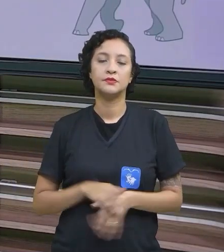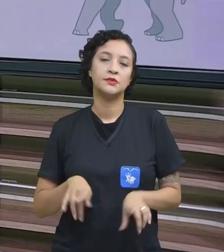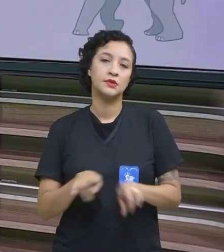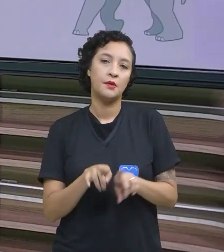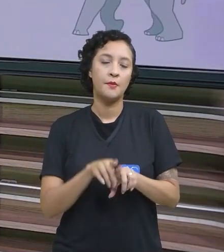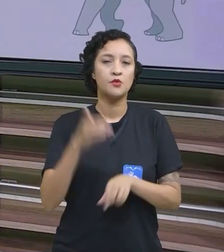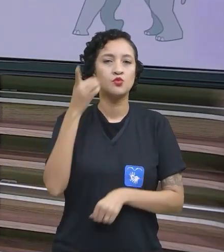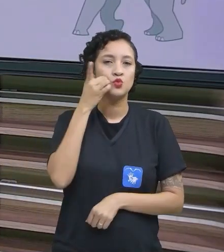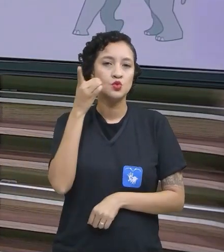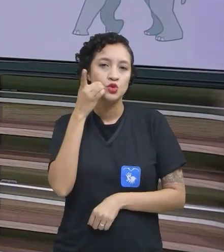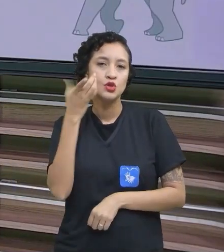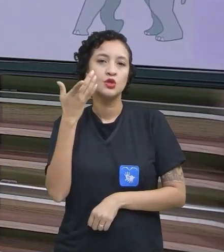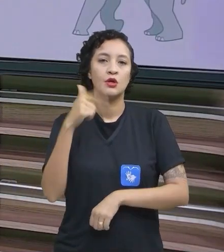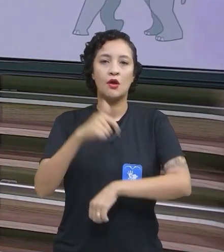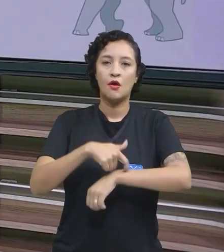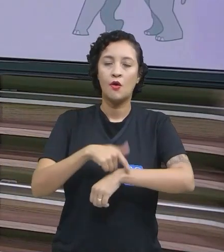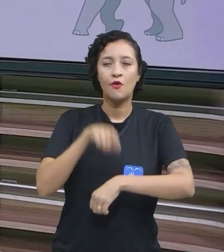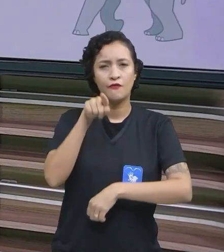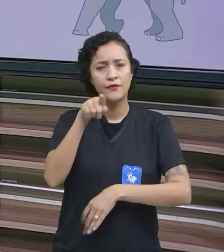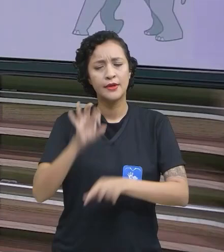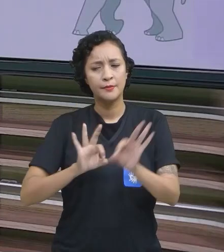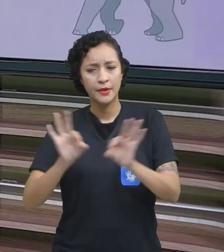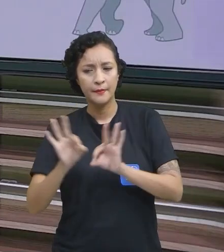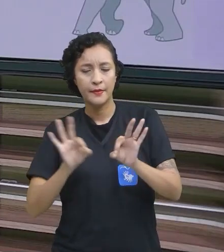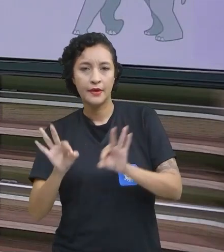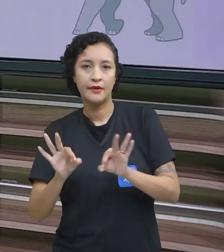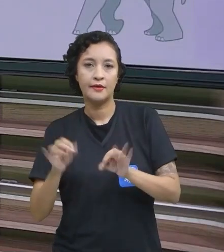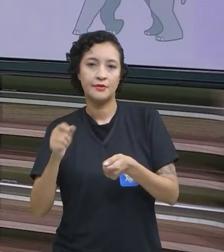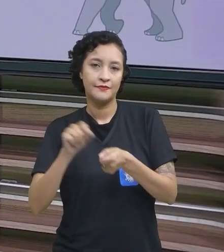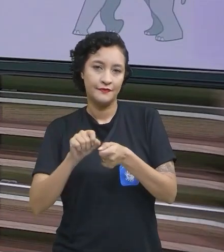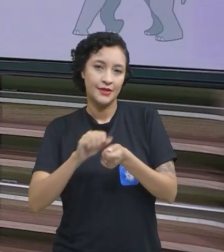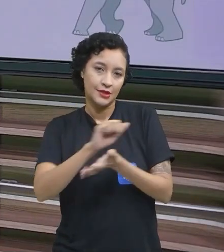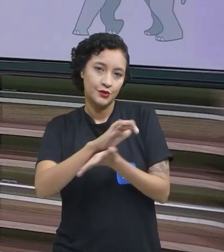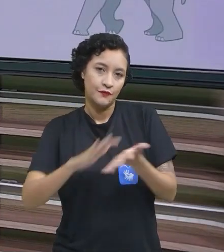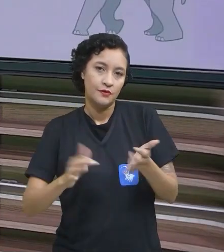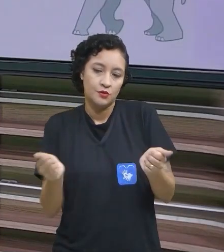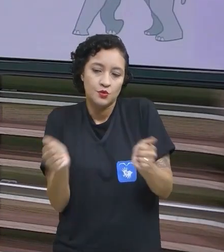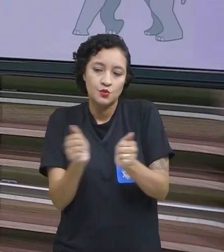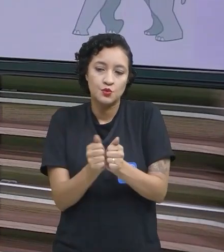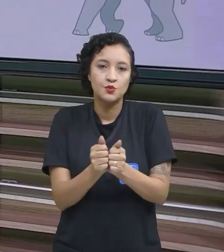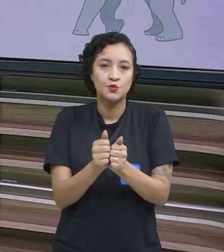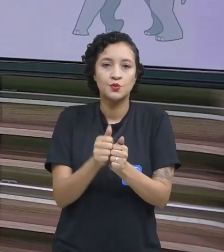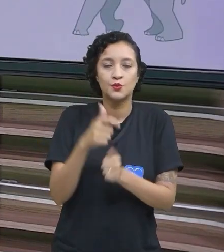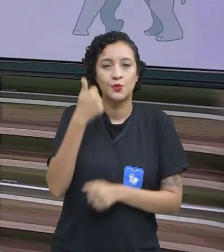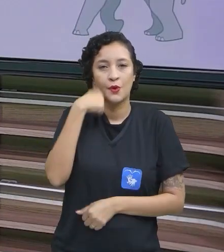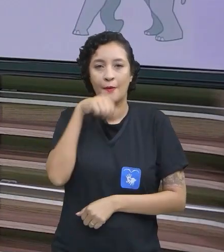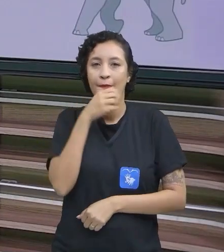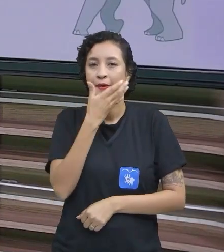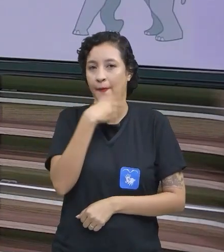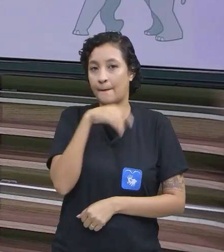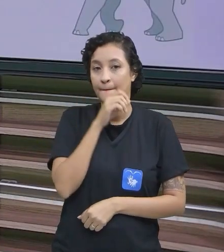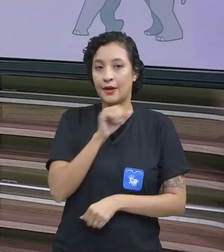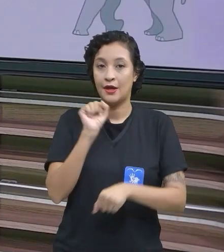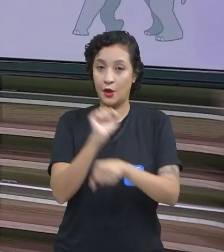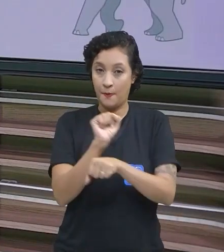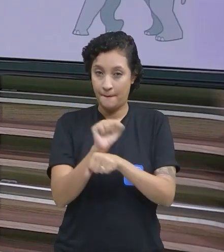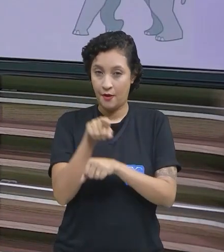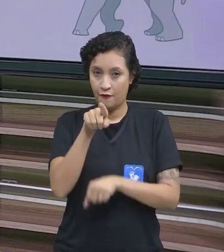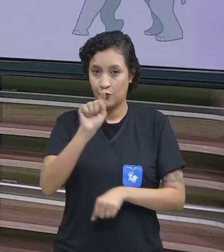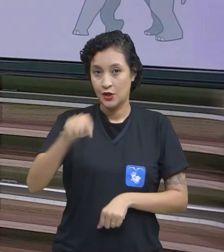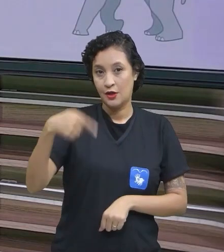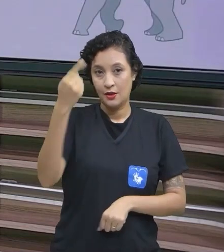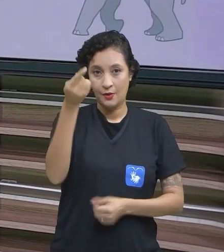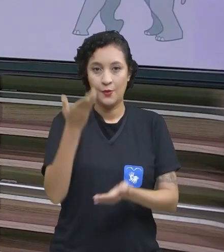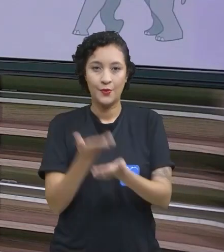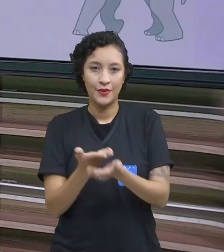o momento que você se prepara ali para fazer sua atividade com os seus pais. Então é isso, eu espero vocês na próxima aula. Nós vamos